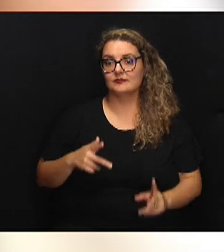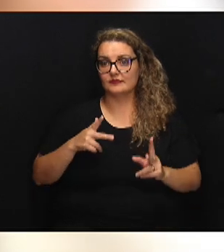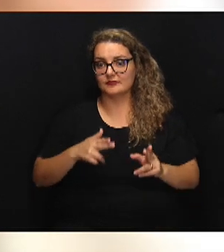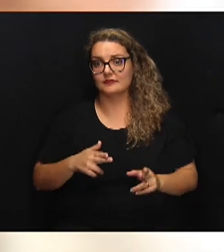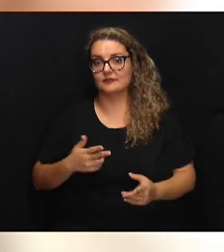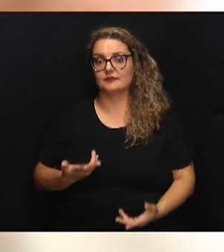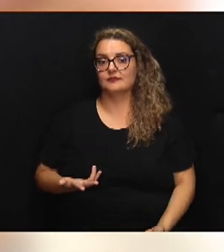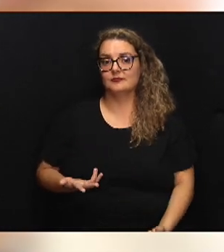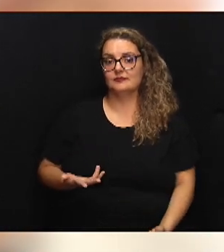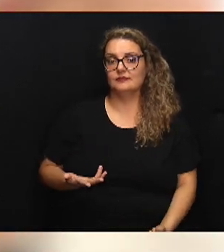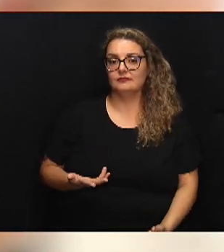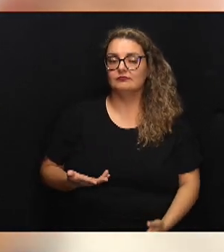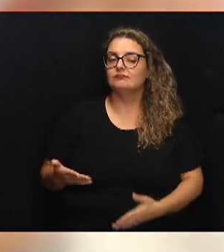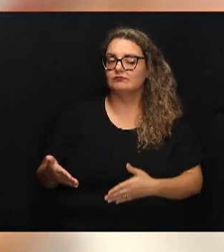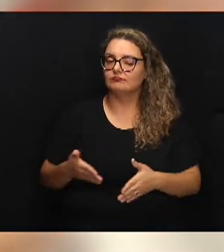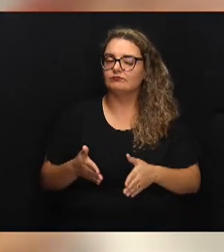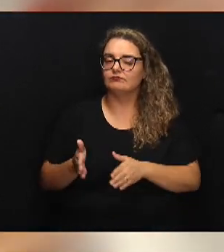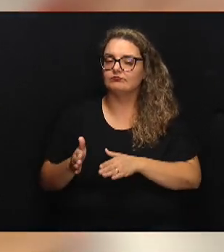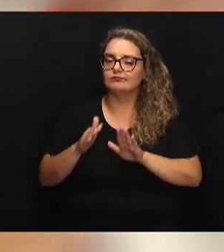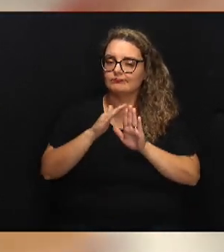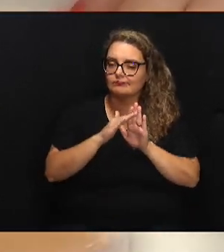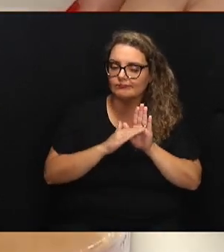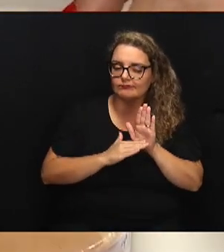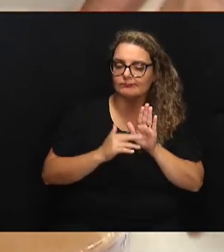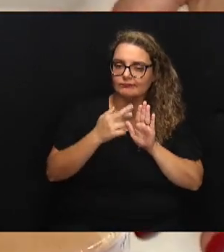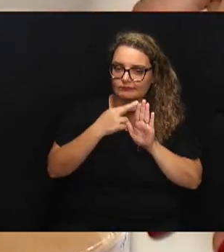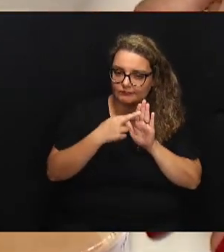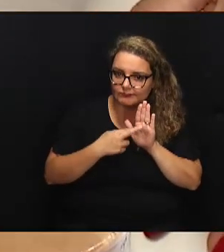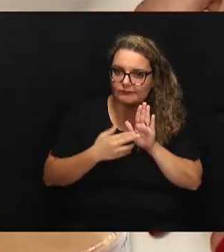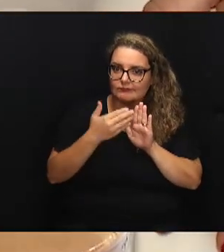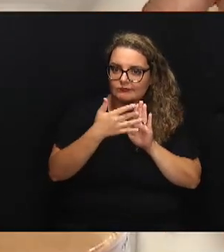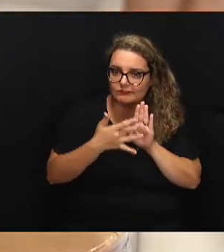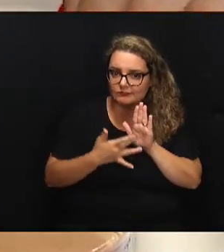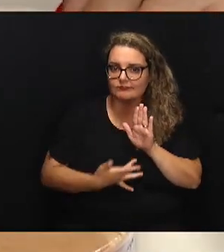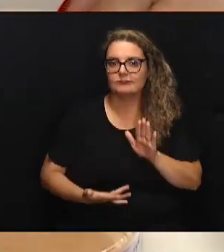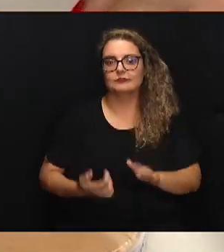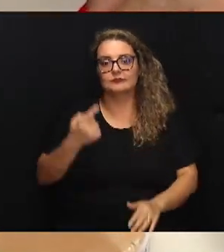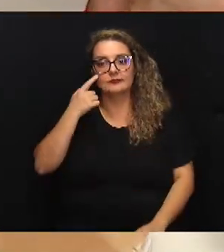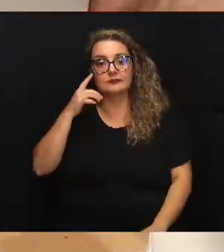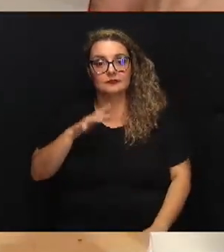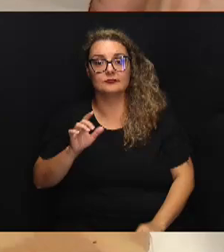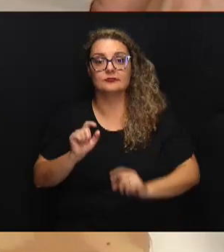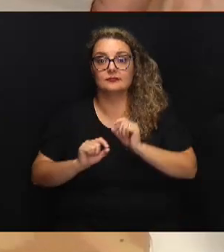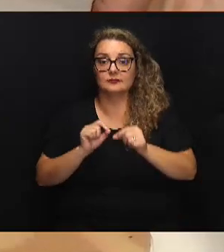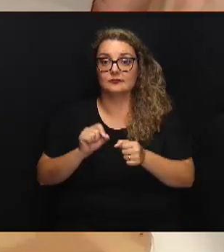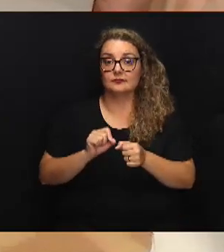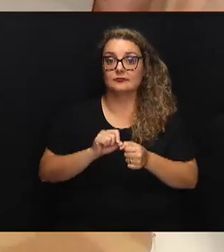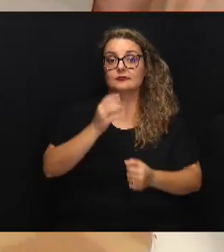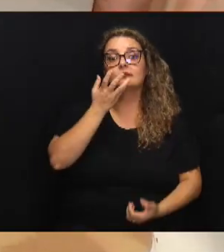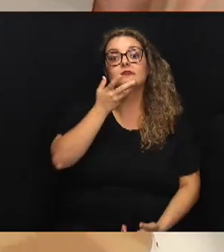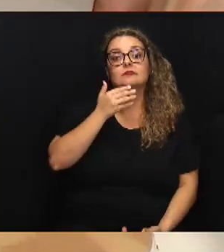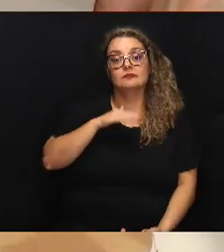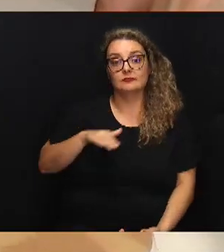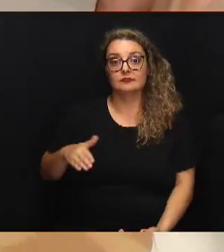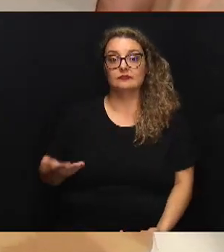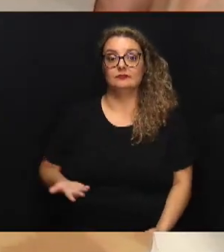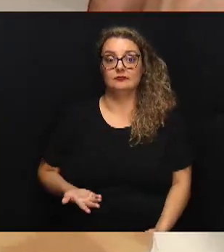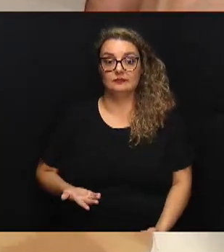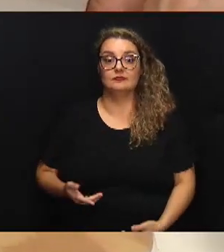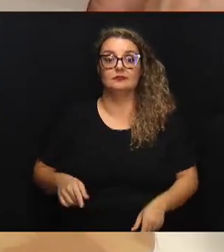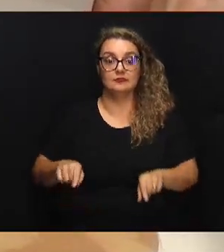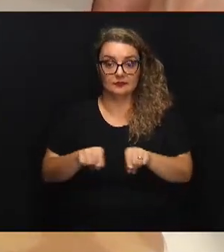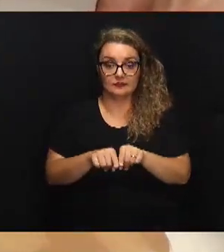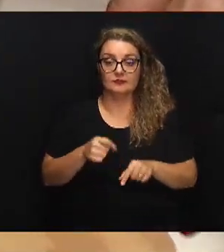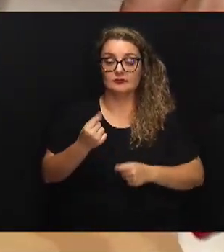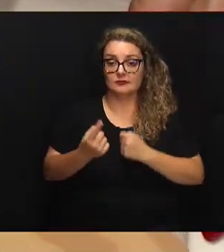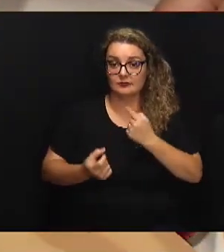um caminho a ser seguido. Tem algumas coisas pra gente ter ideias do que fazer com a criança e tudo mais. Inclusive tem